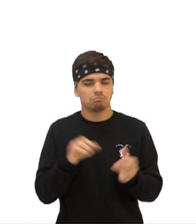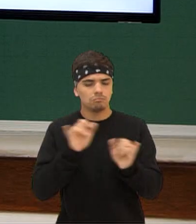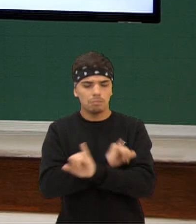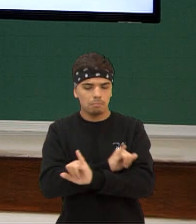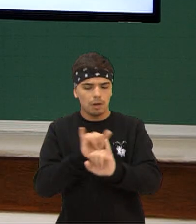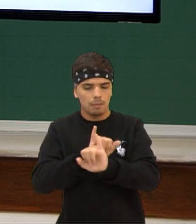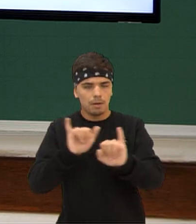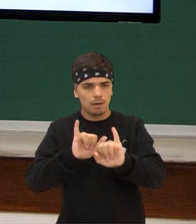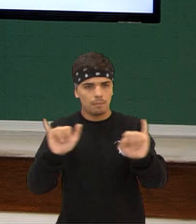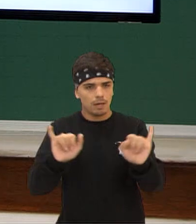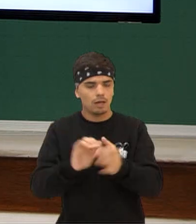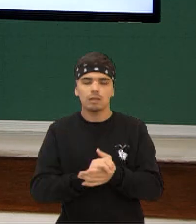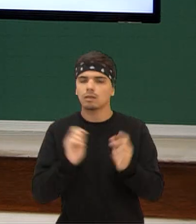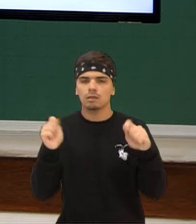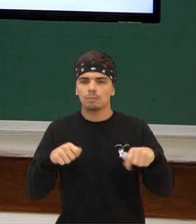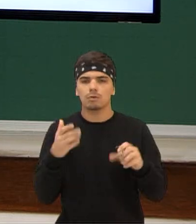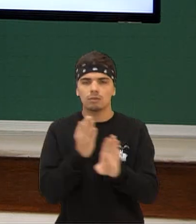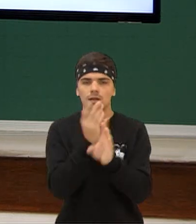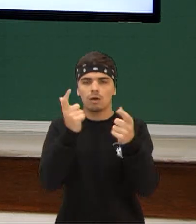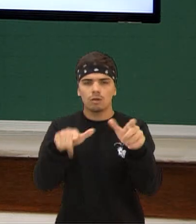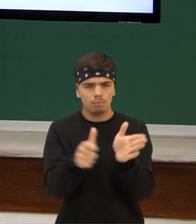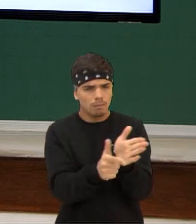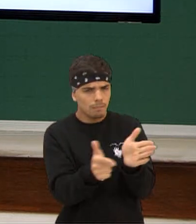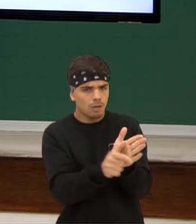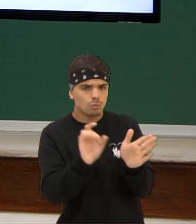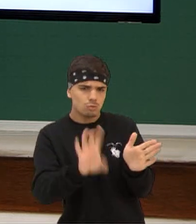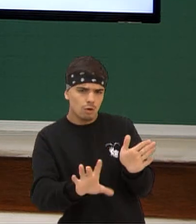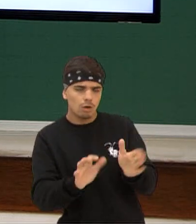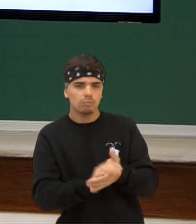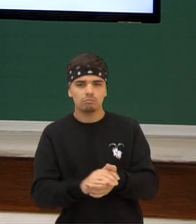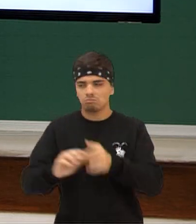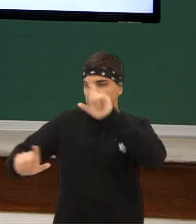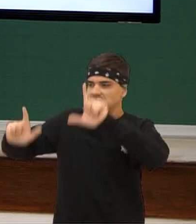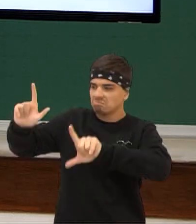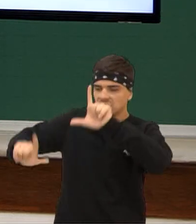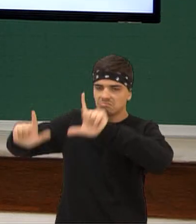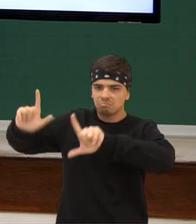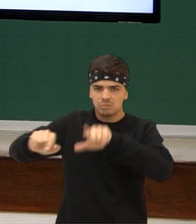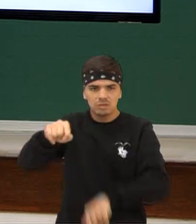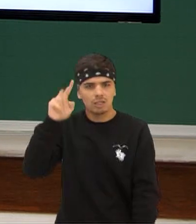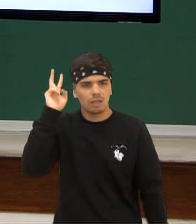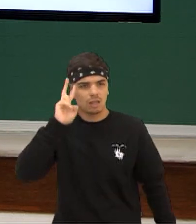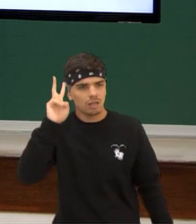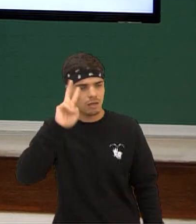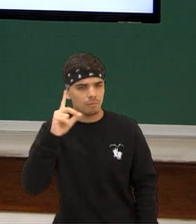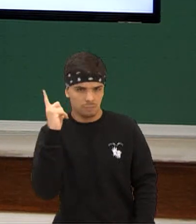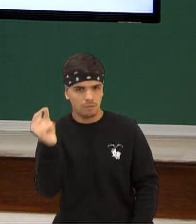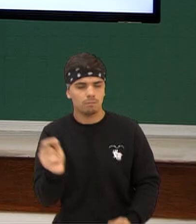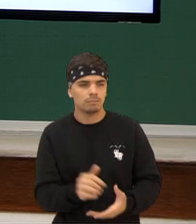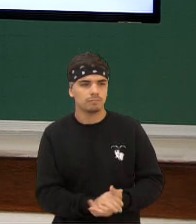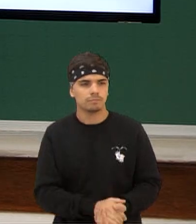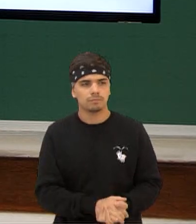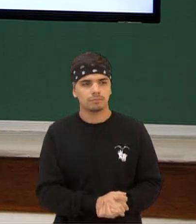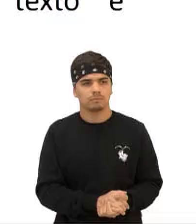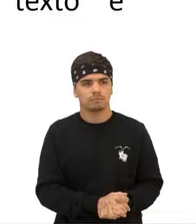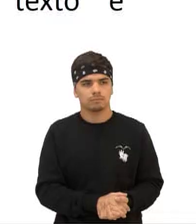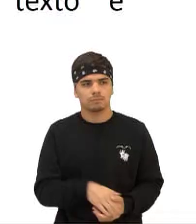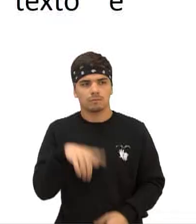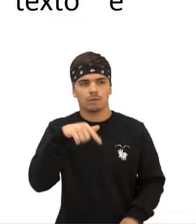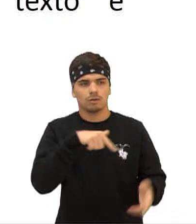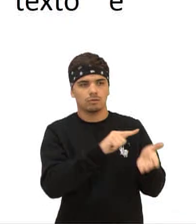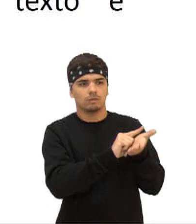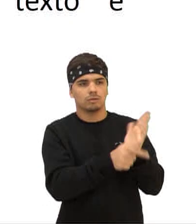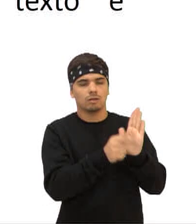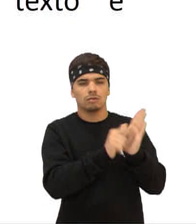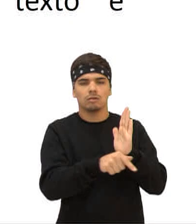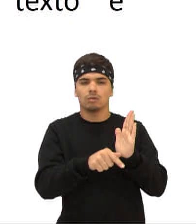posso encontrar esse anúncio Será que só no papel isso aqui encontra na televisão lembra disso vamos ver então é um gênero